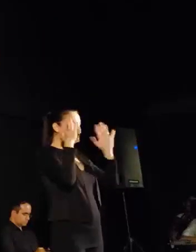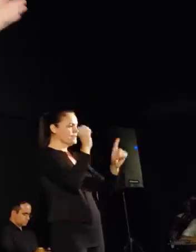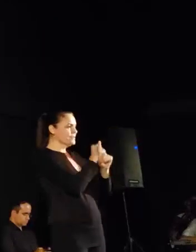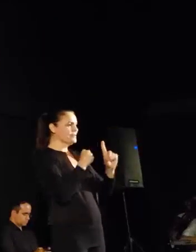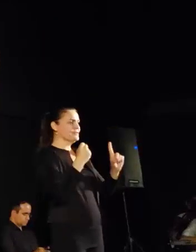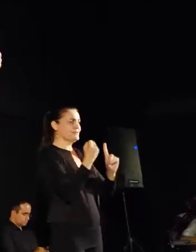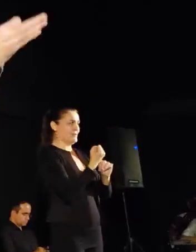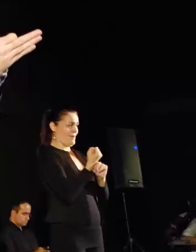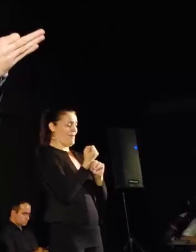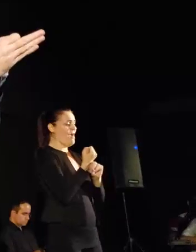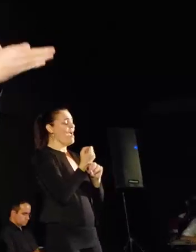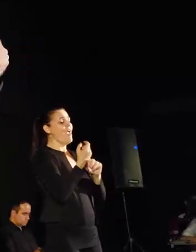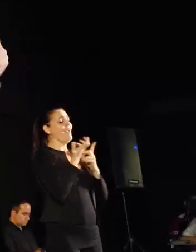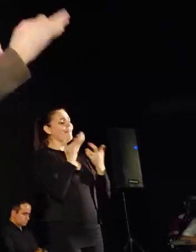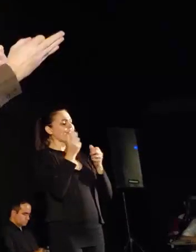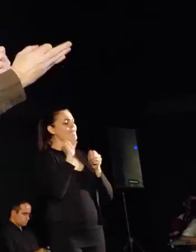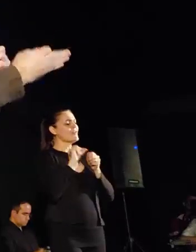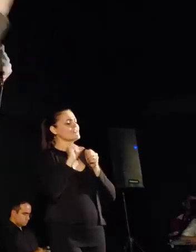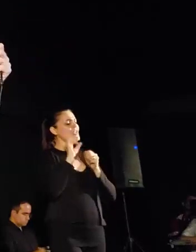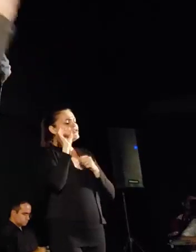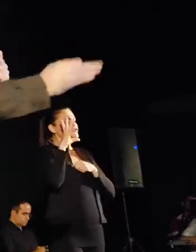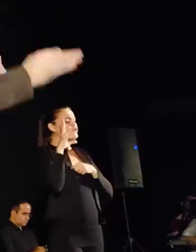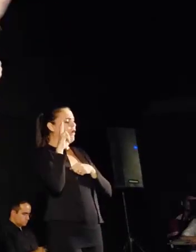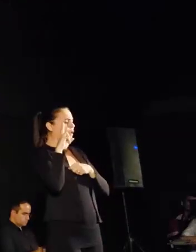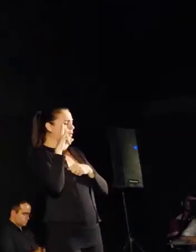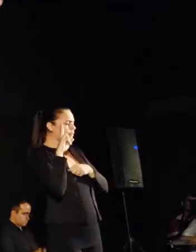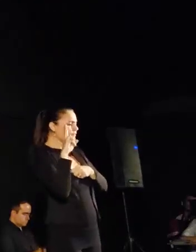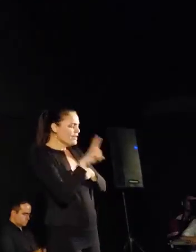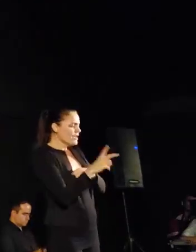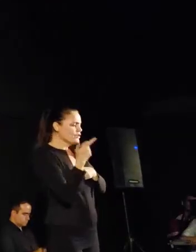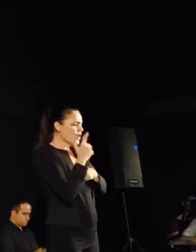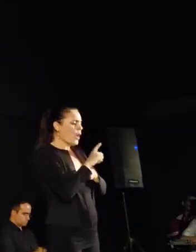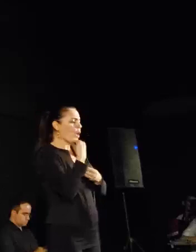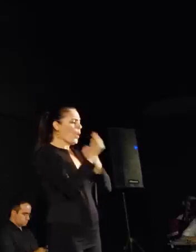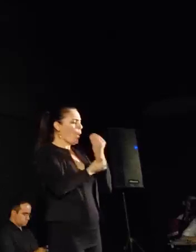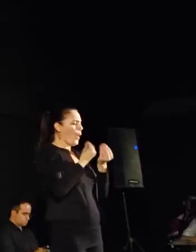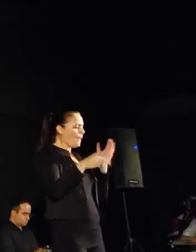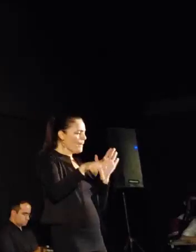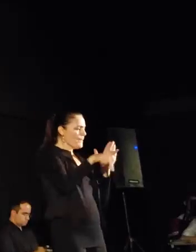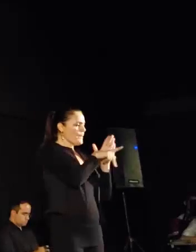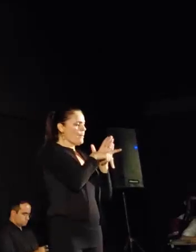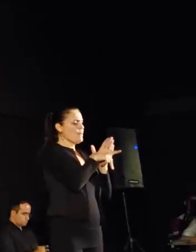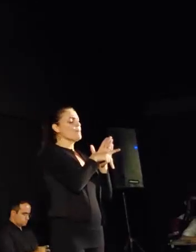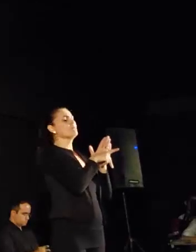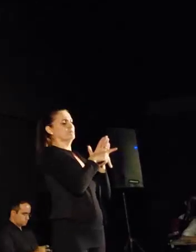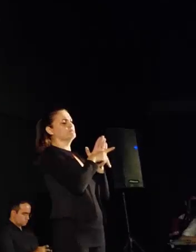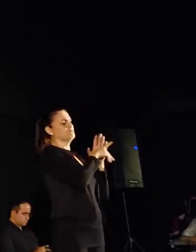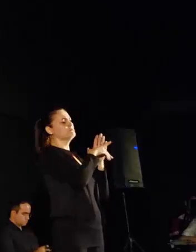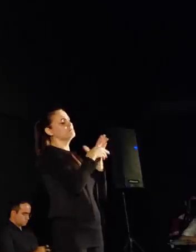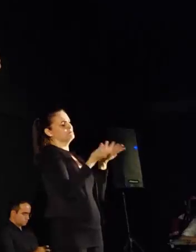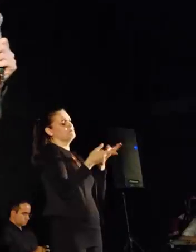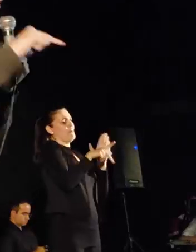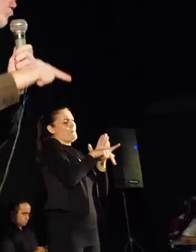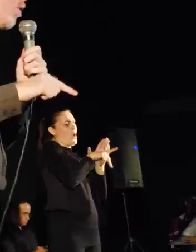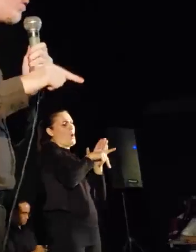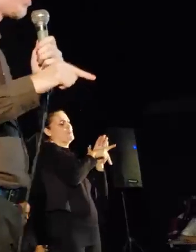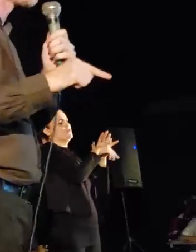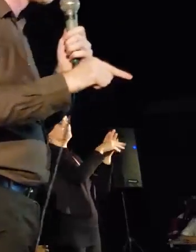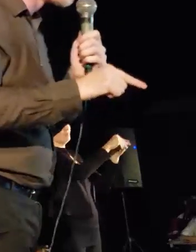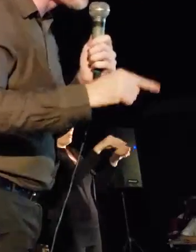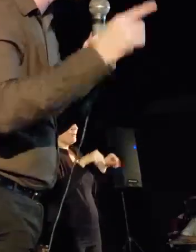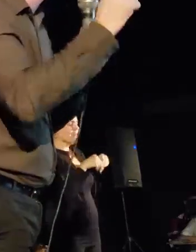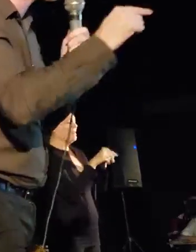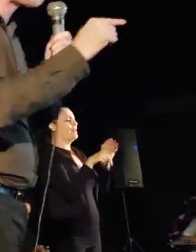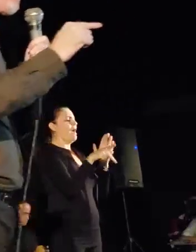a experiência social como uma experiência de defesa de posses de propriedades. E até mesmo os